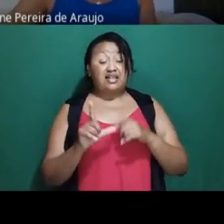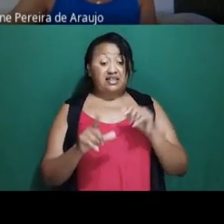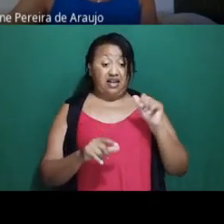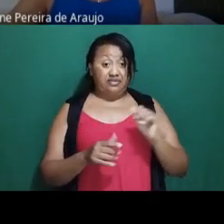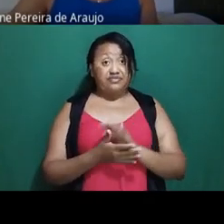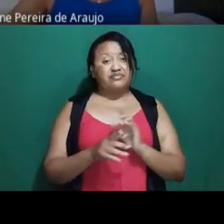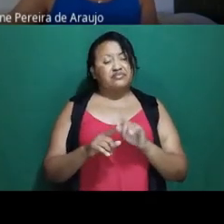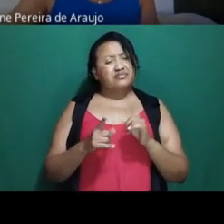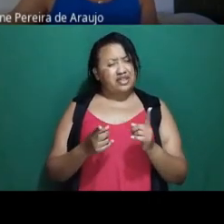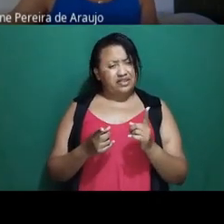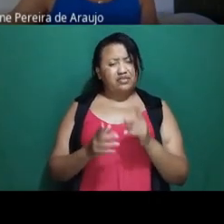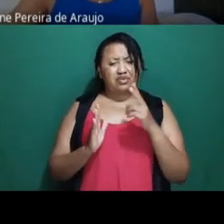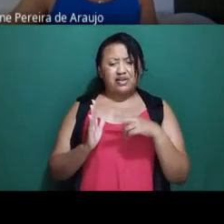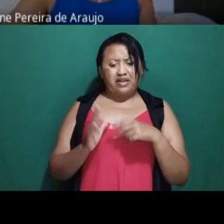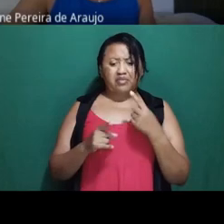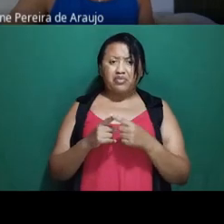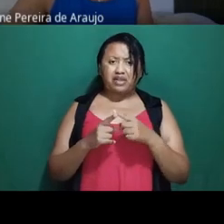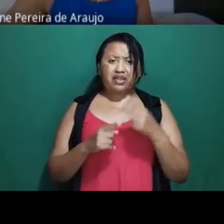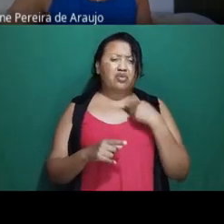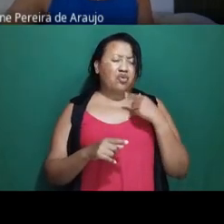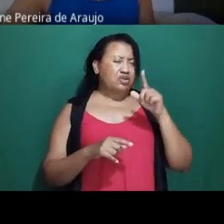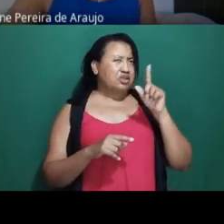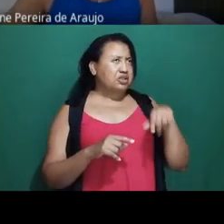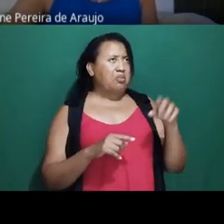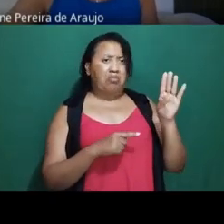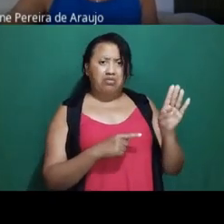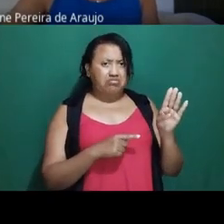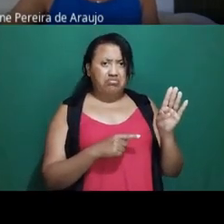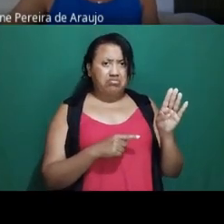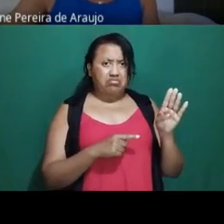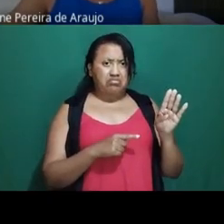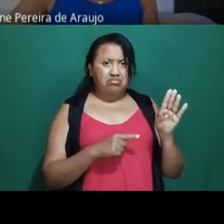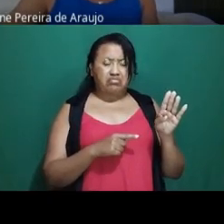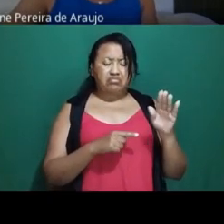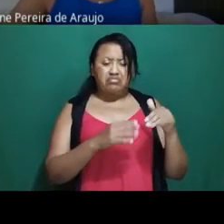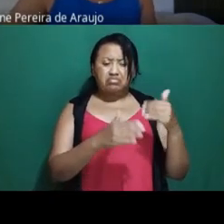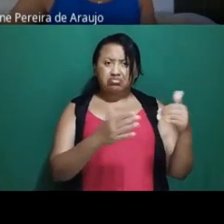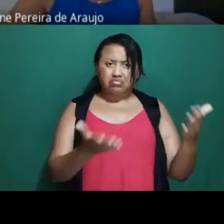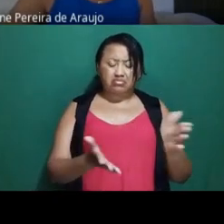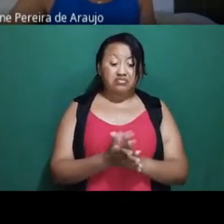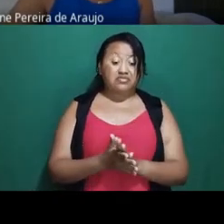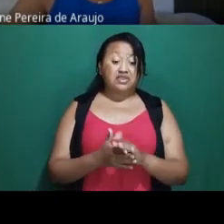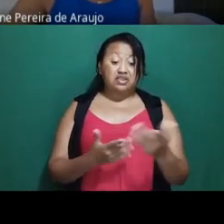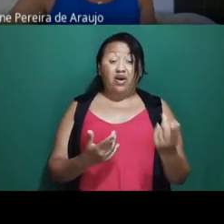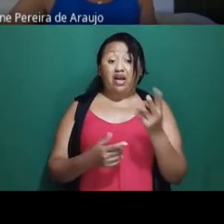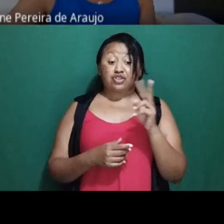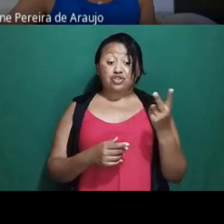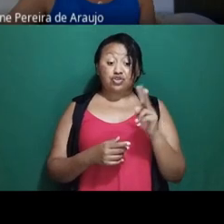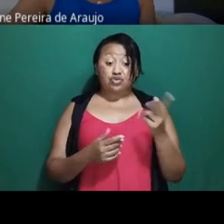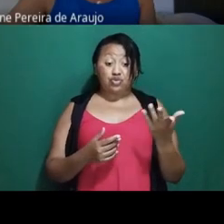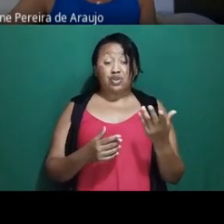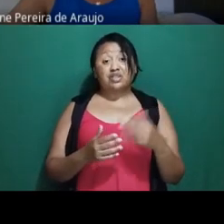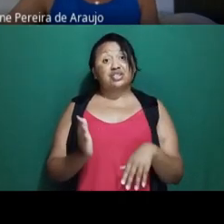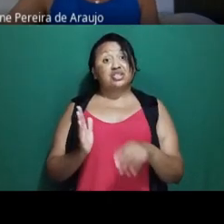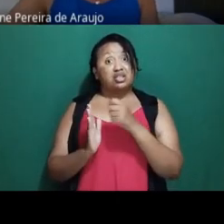resposta a mas vamos ver porque não pode ser ver e as outras proposições as duas obras se utiliza